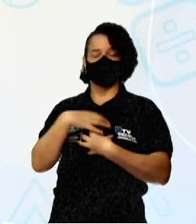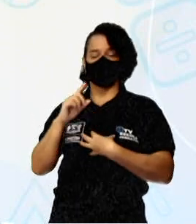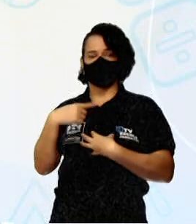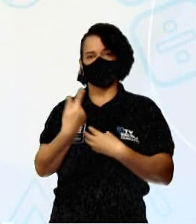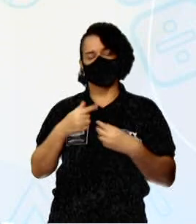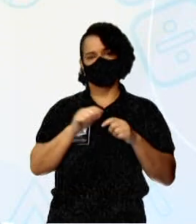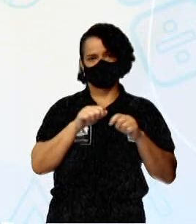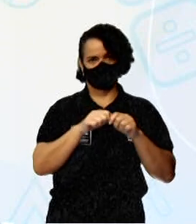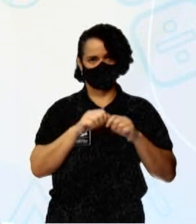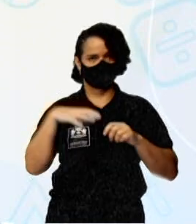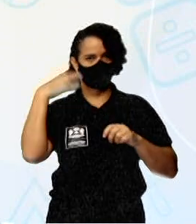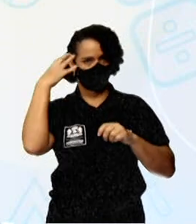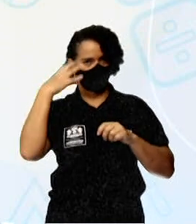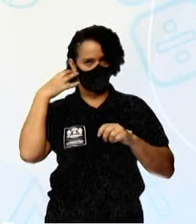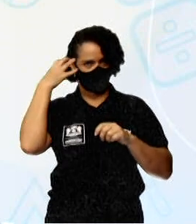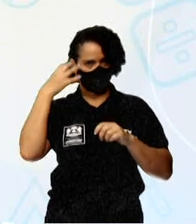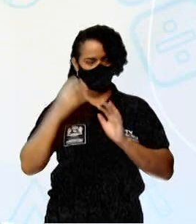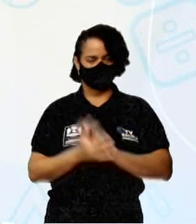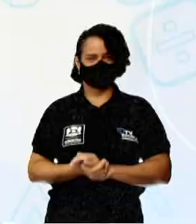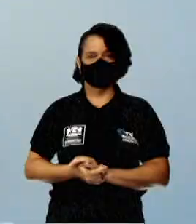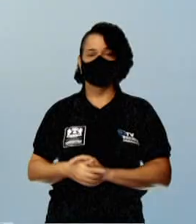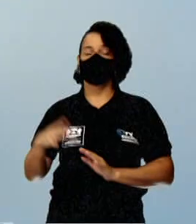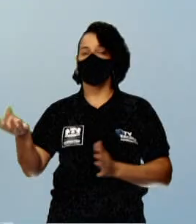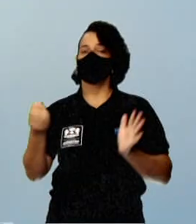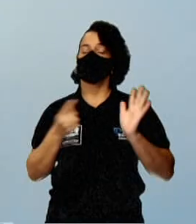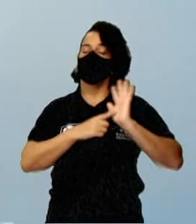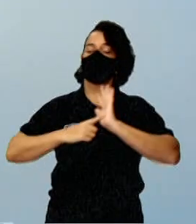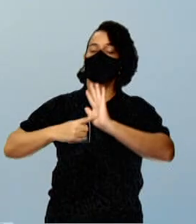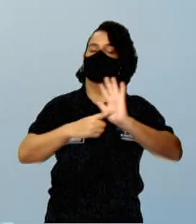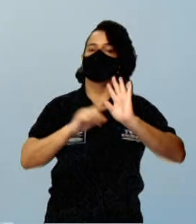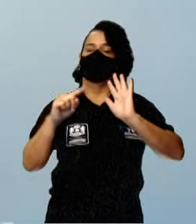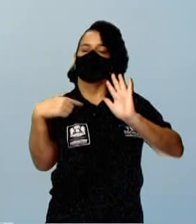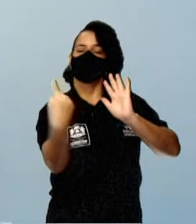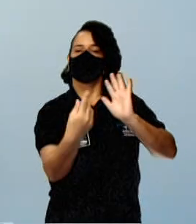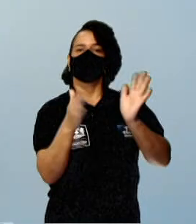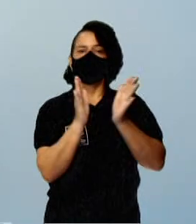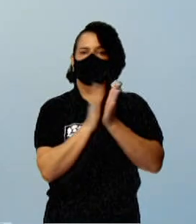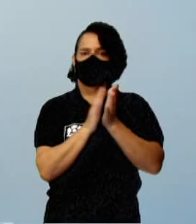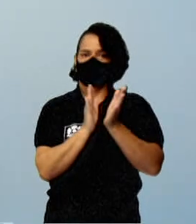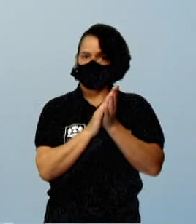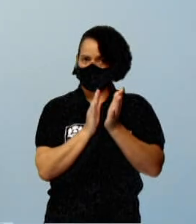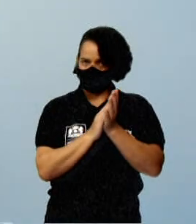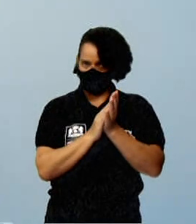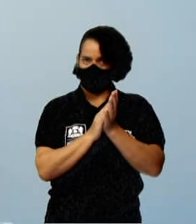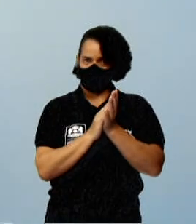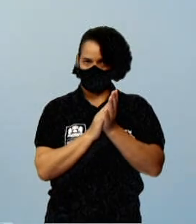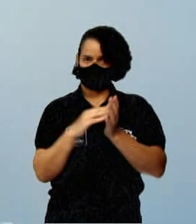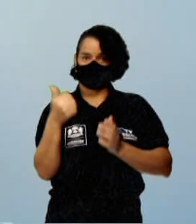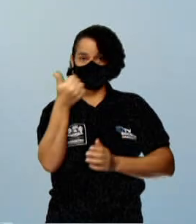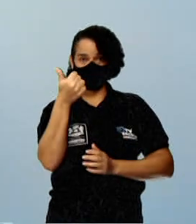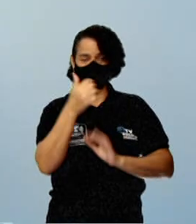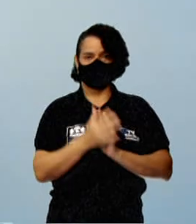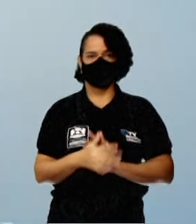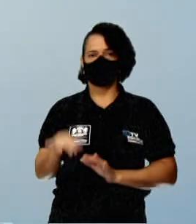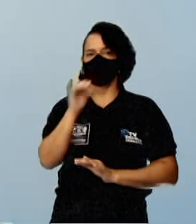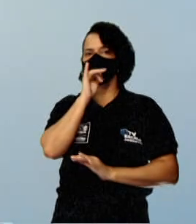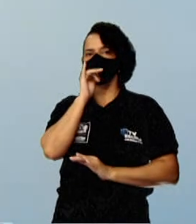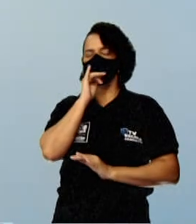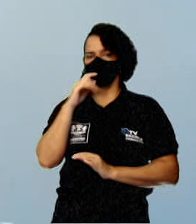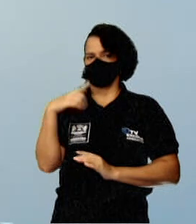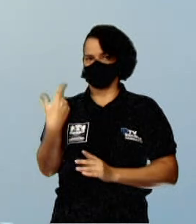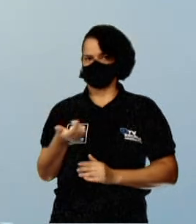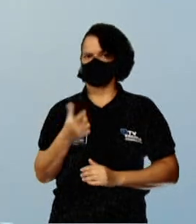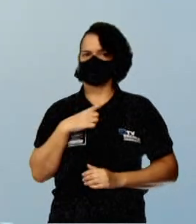música. Vou demonstrar com palmas essa primeira linha aqui, esse primeiro quadro que eu montei. Por exemplo, nós teremos aqui,